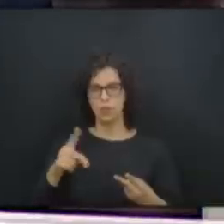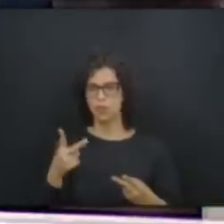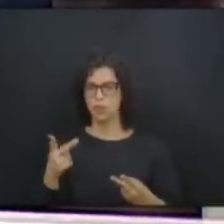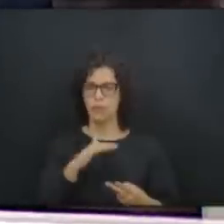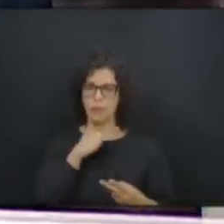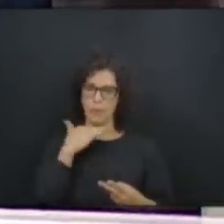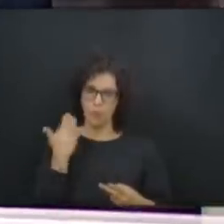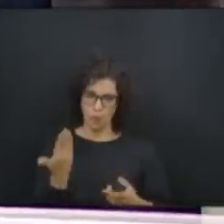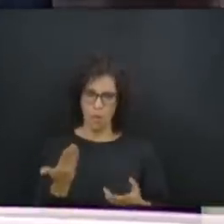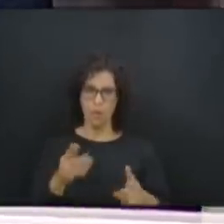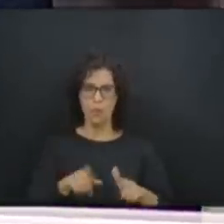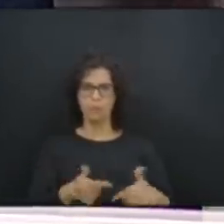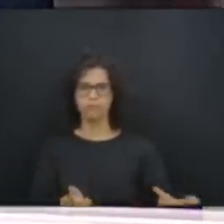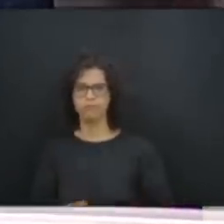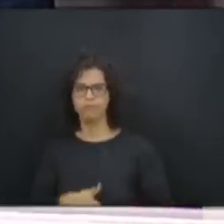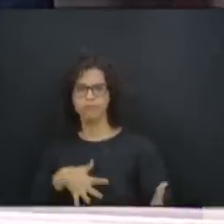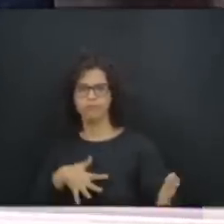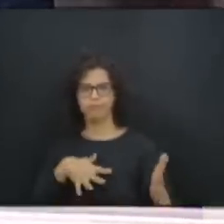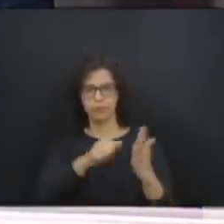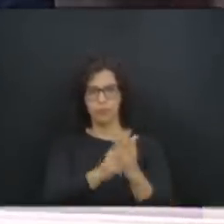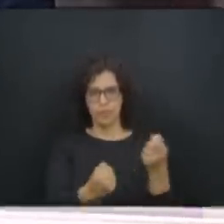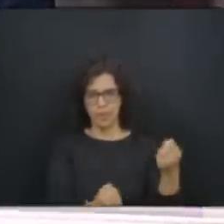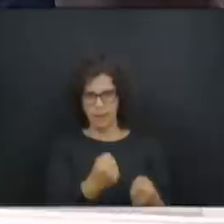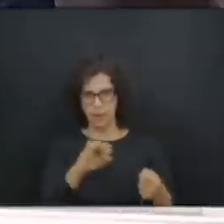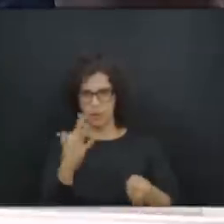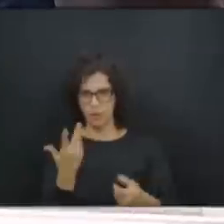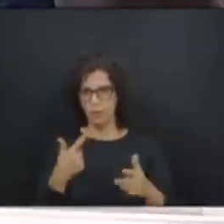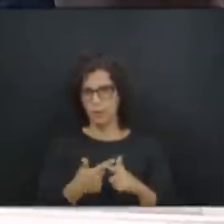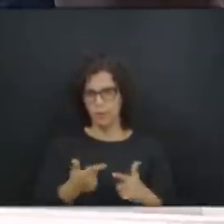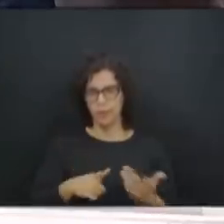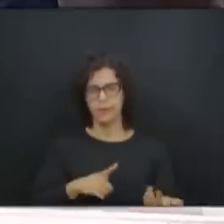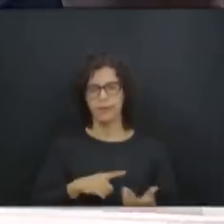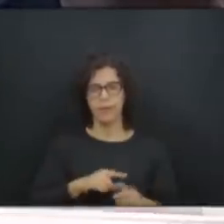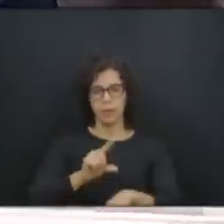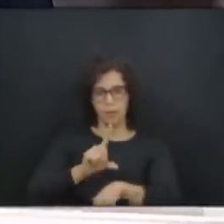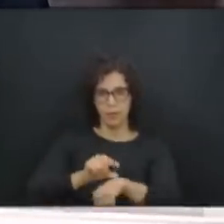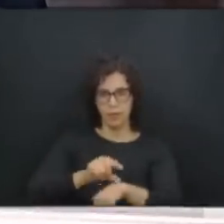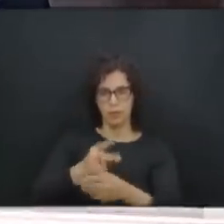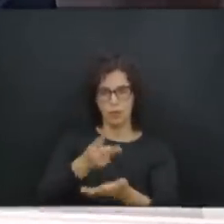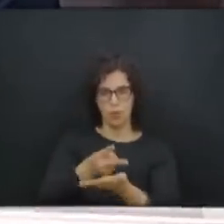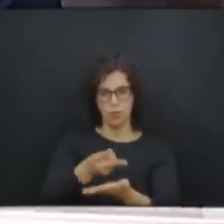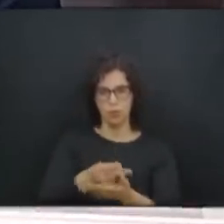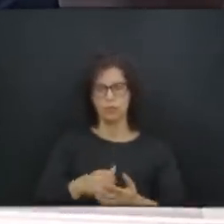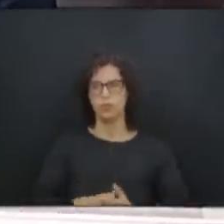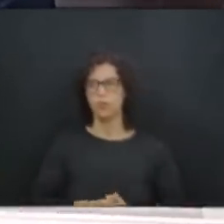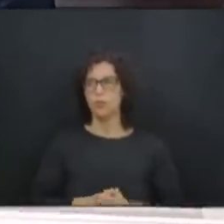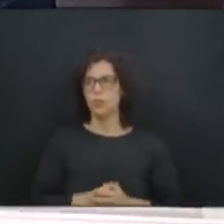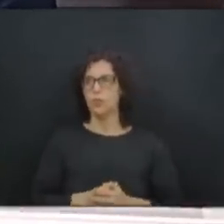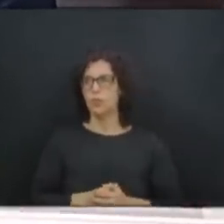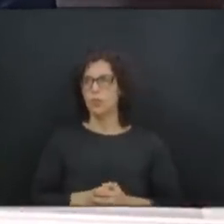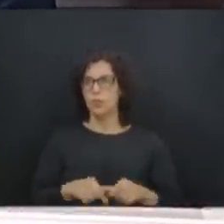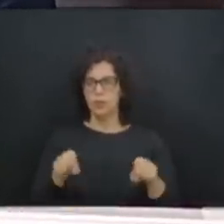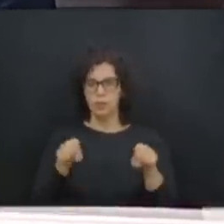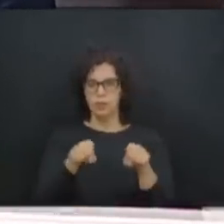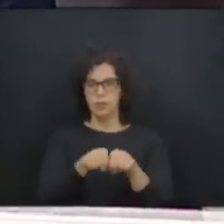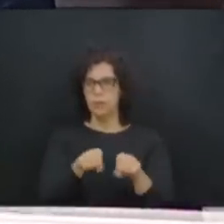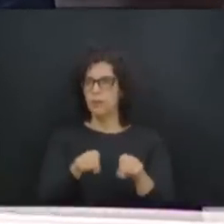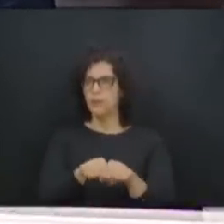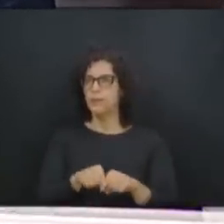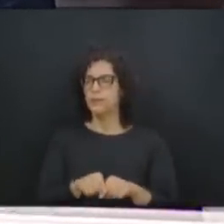Goulart falecido em acidente dando continuidade ao horário do pequeno expediente também